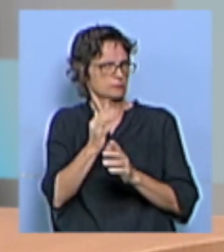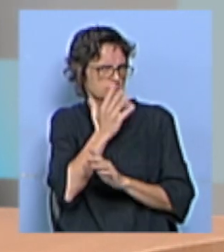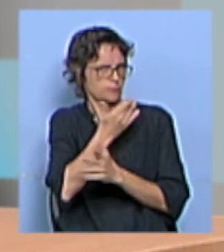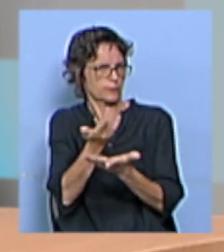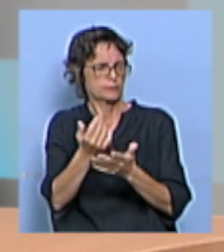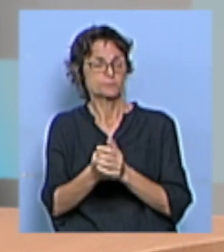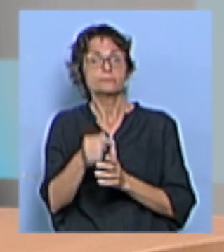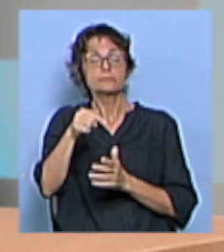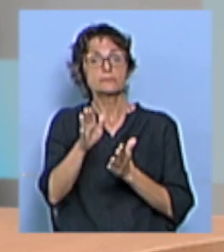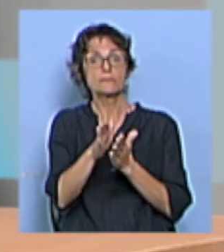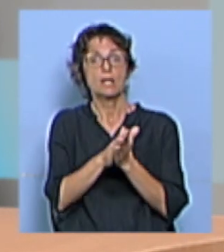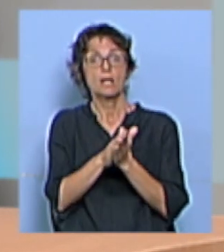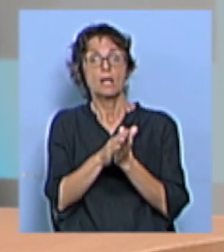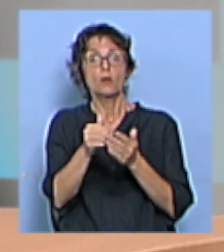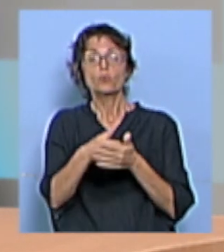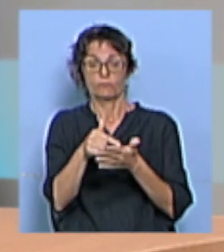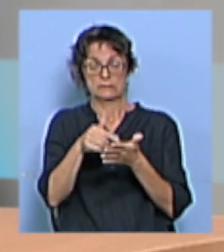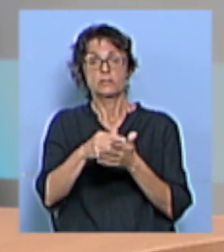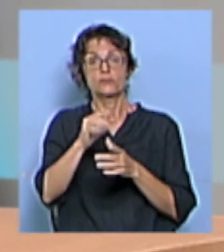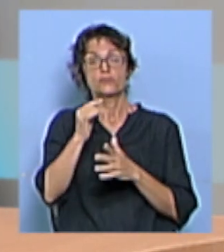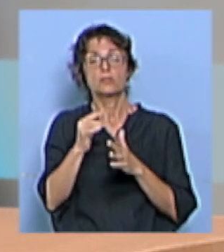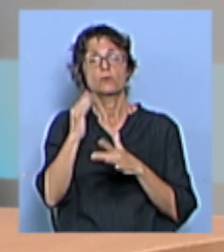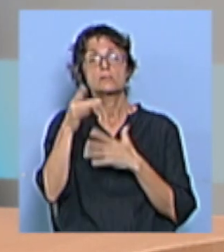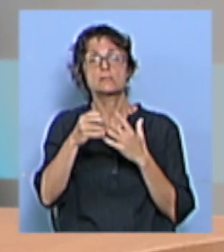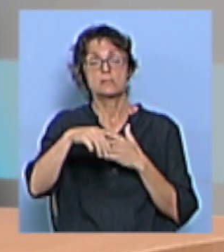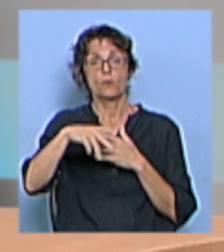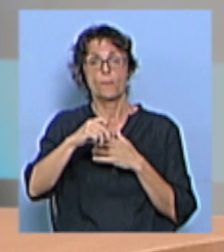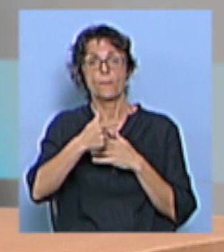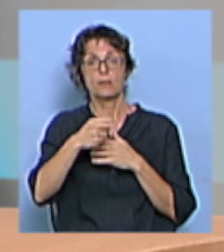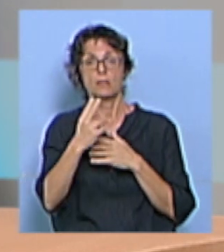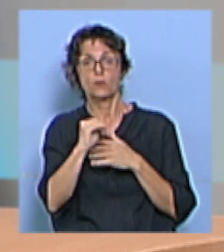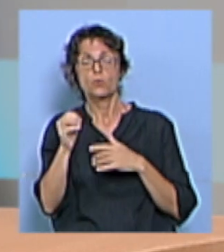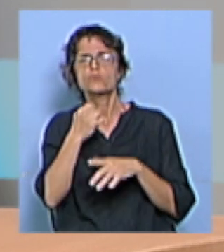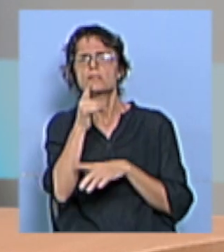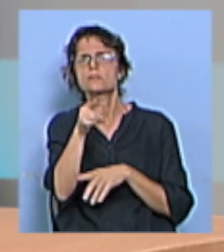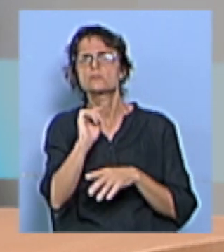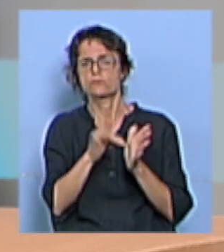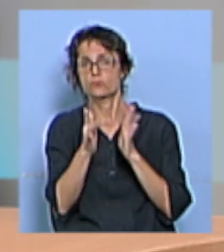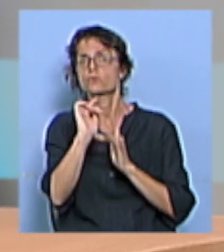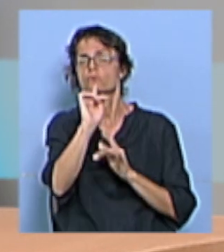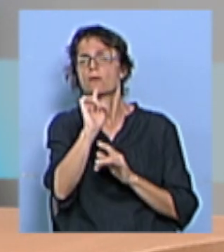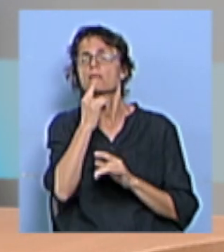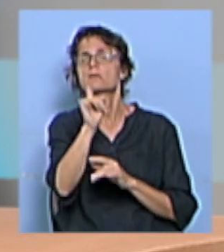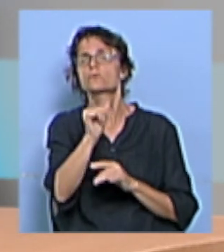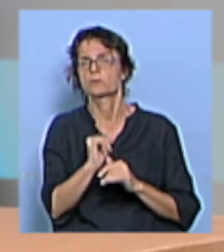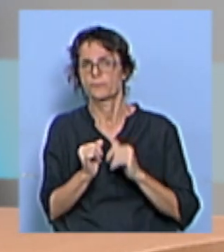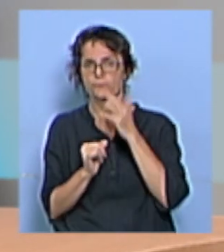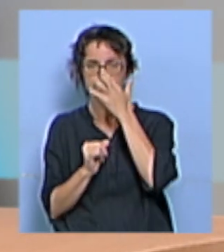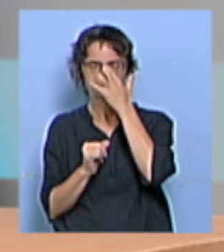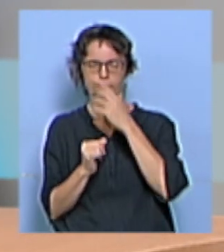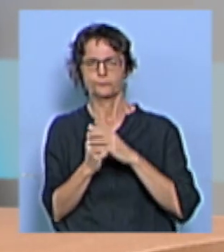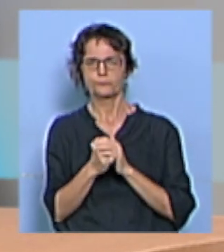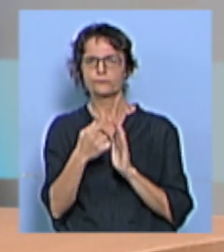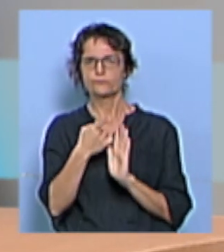de São Mateus, neste capítulo 16, Jesus diz, eu agora tenho que falar